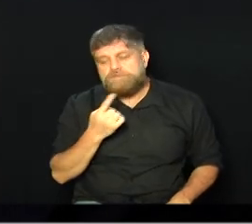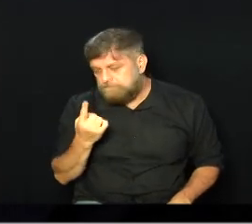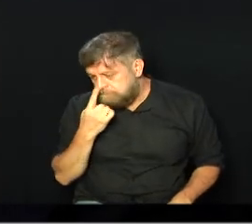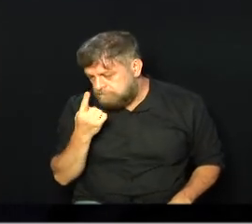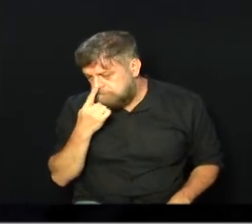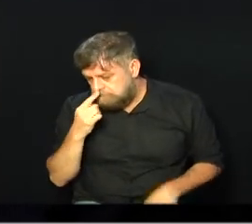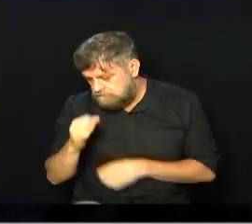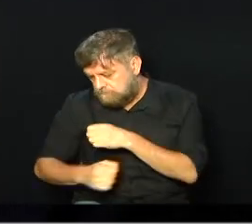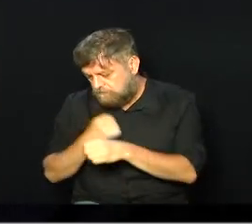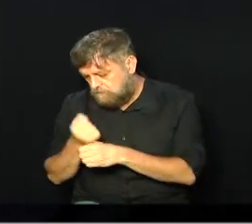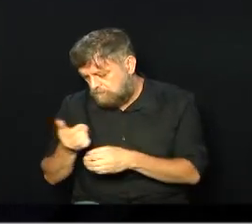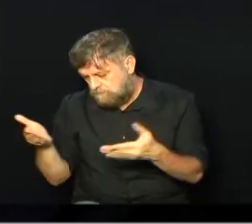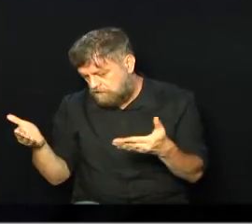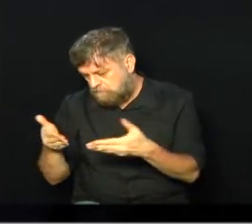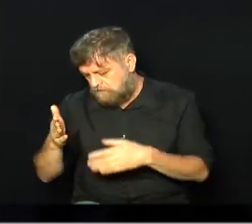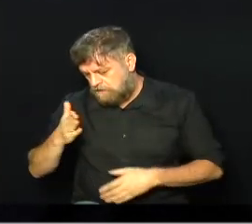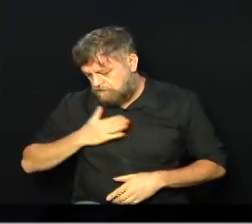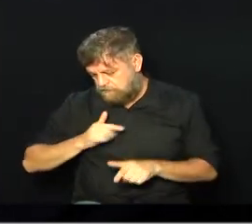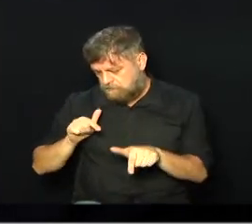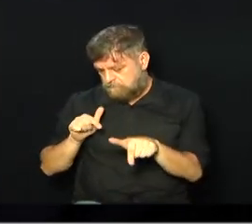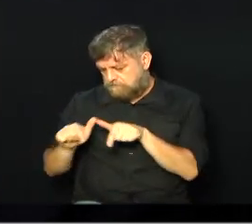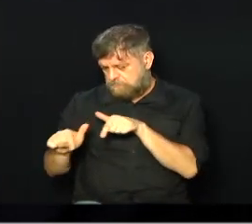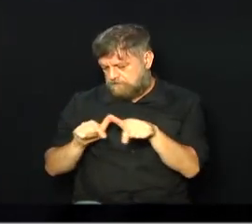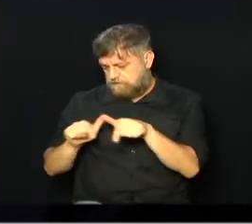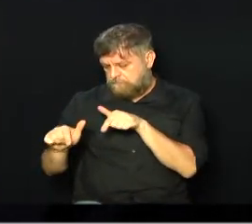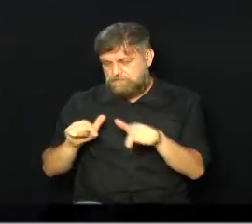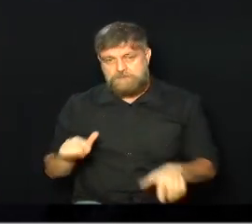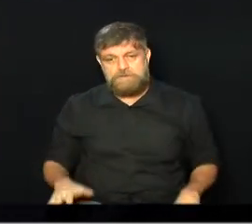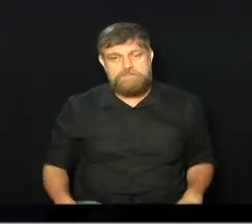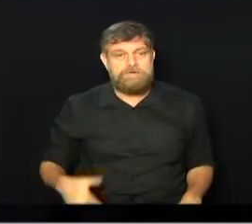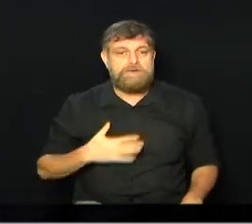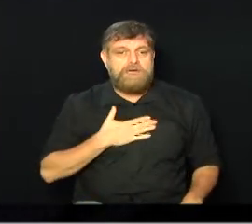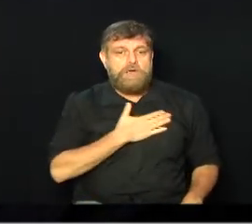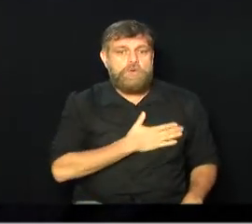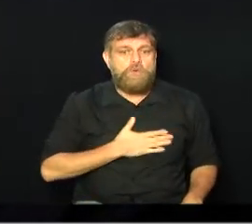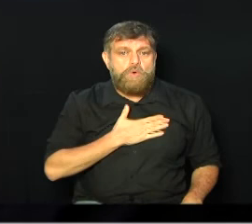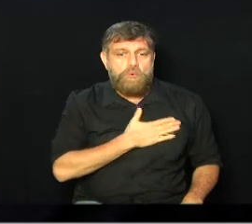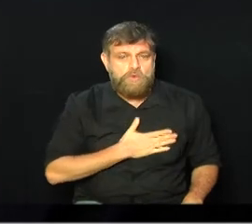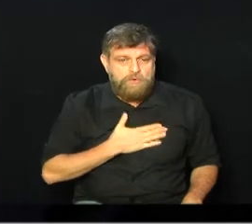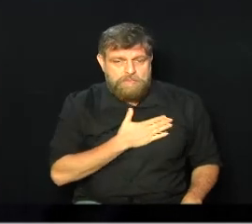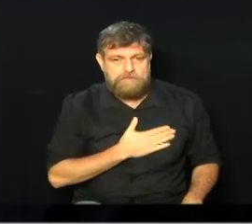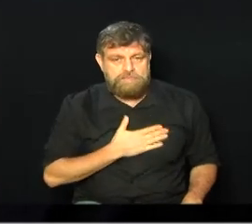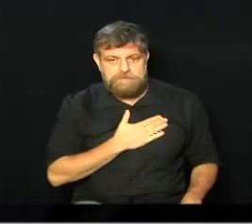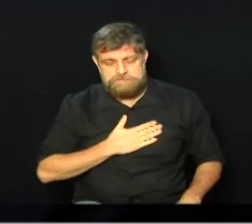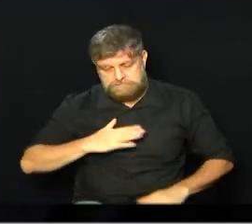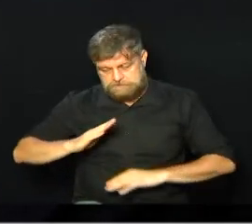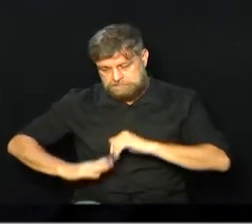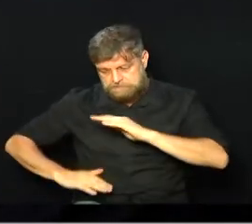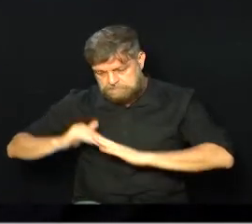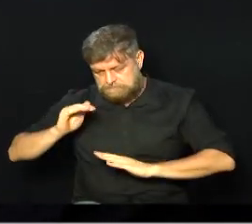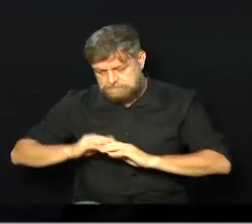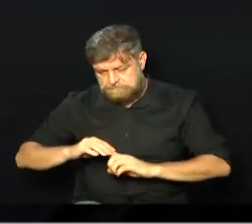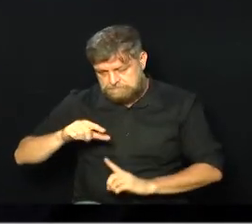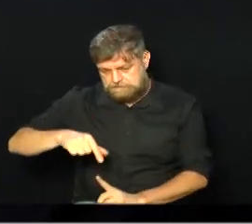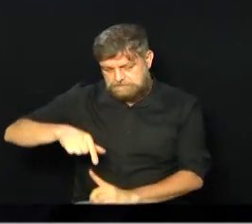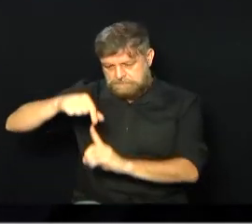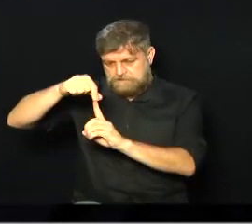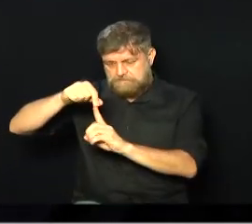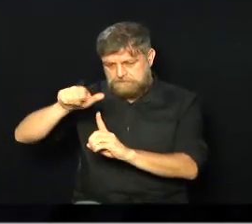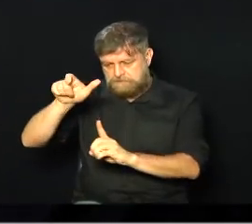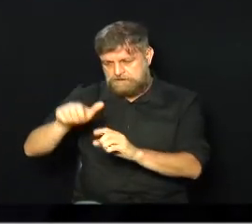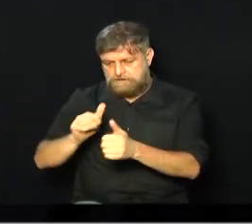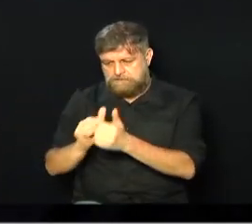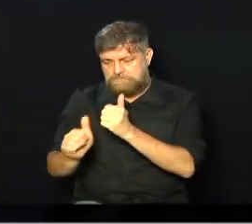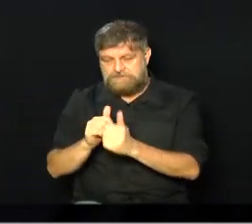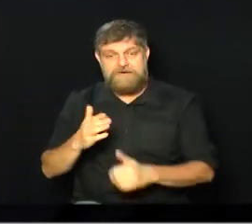ano, desenvolver meu trabalho, desenvolver o jeito que eu gosto de jogar, desenvolver atletas, que é o que faltava para